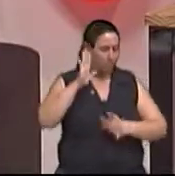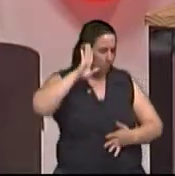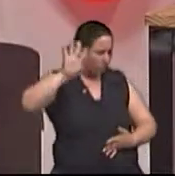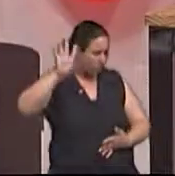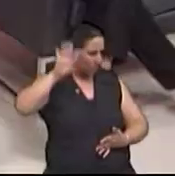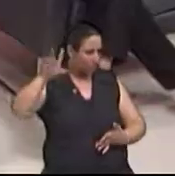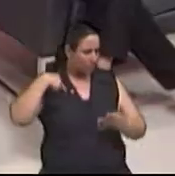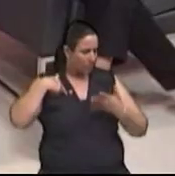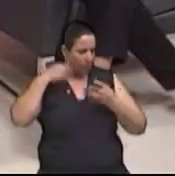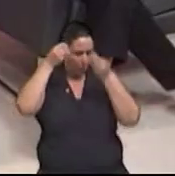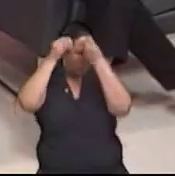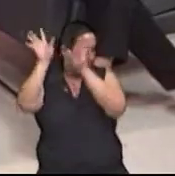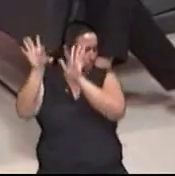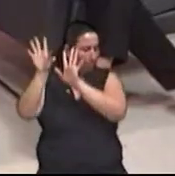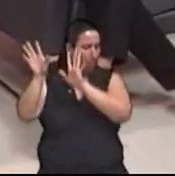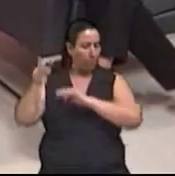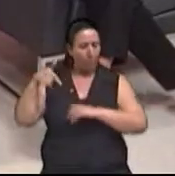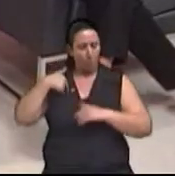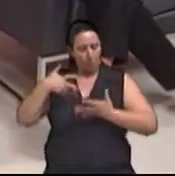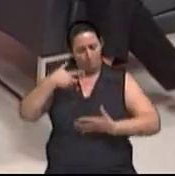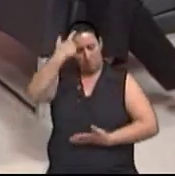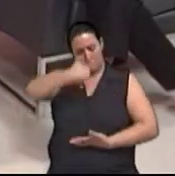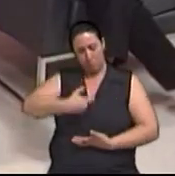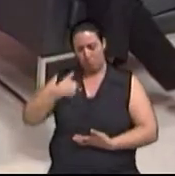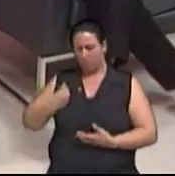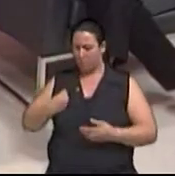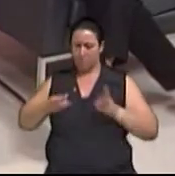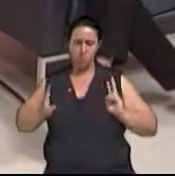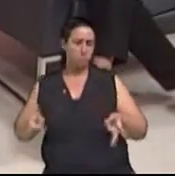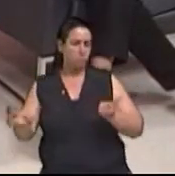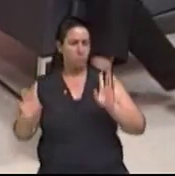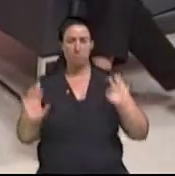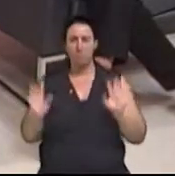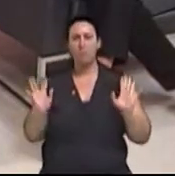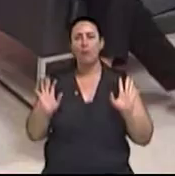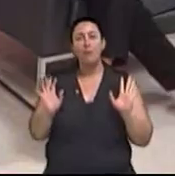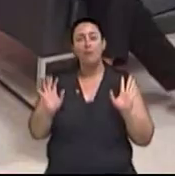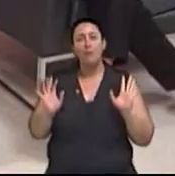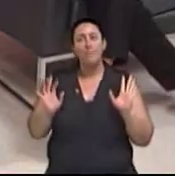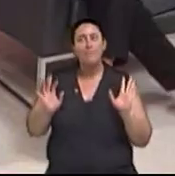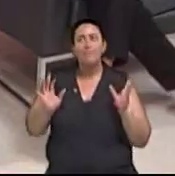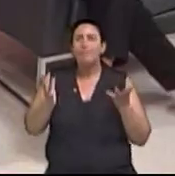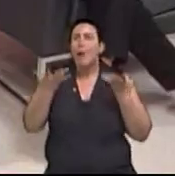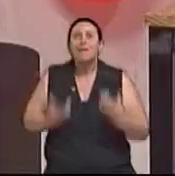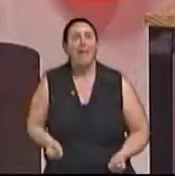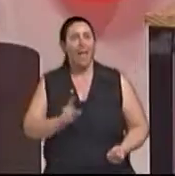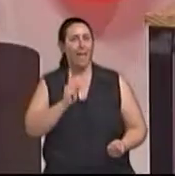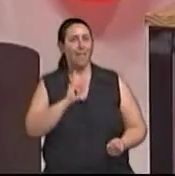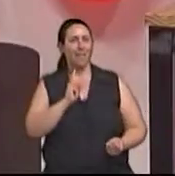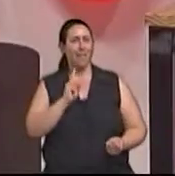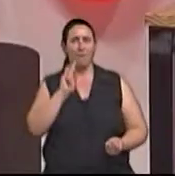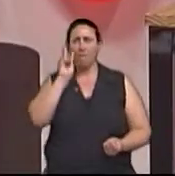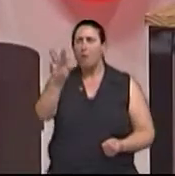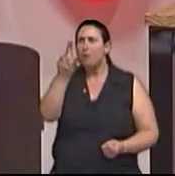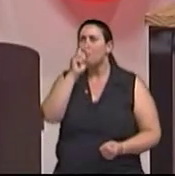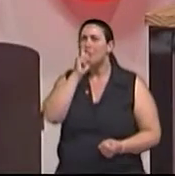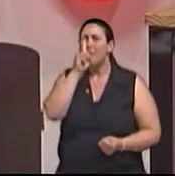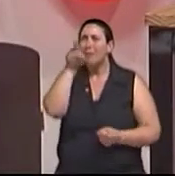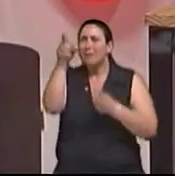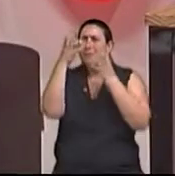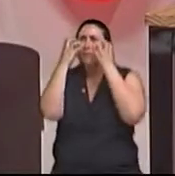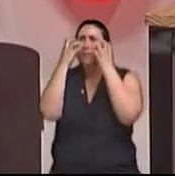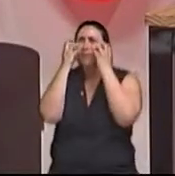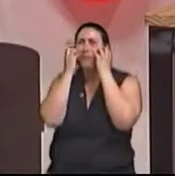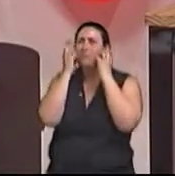a vida adulta a vida de adolescente se prolongue por muito tempo então em ver os pais envelhecer significa